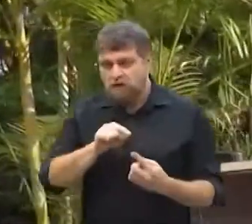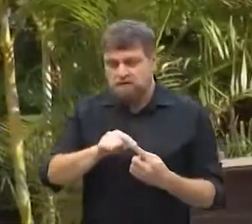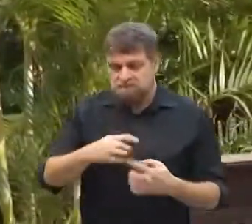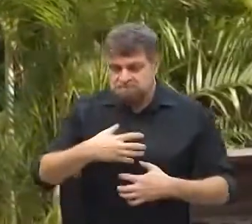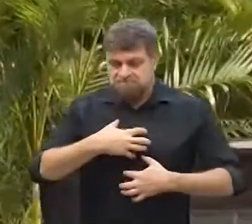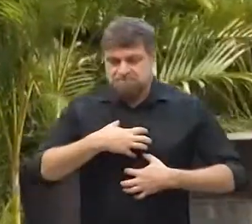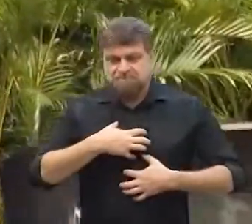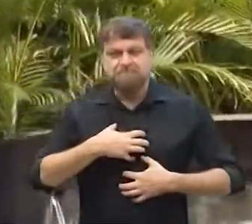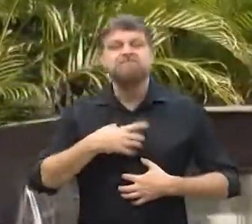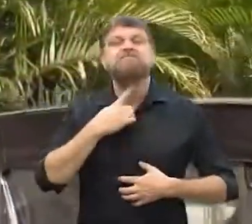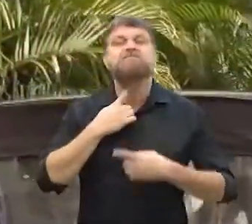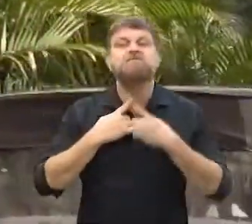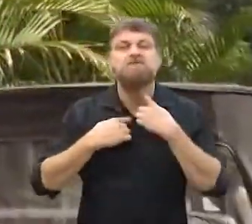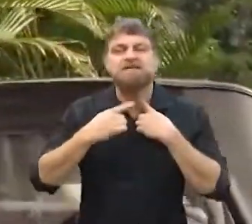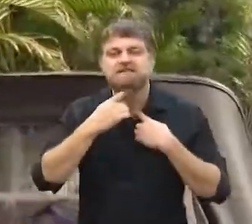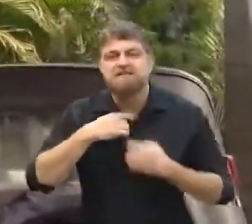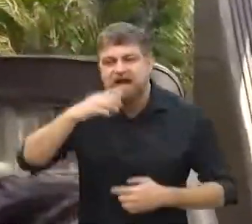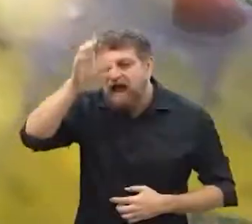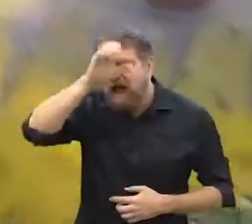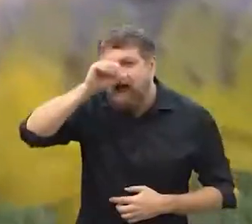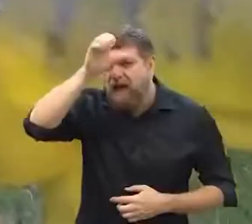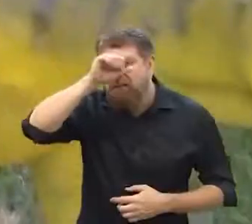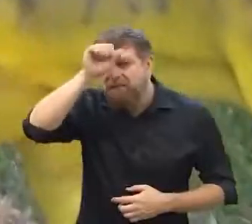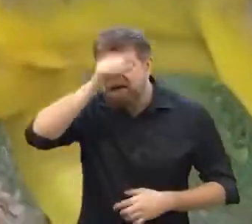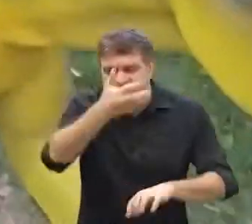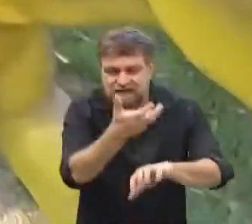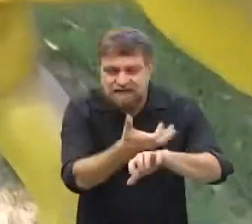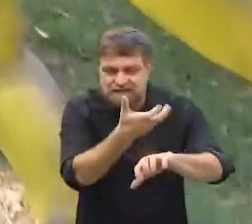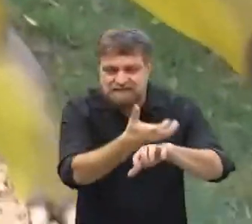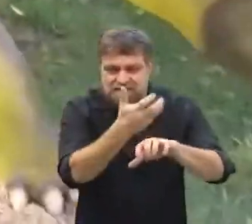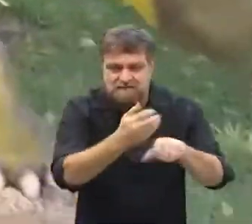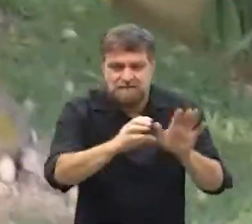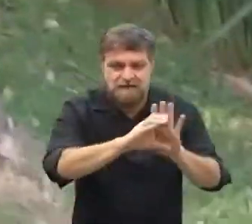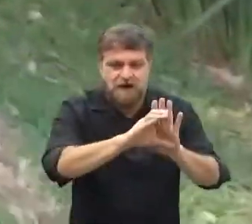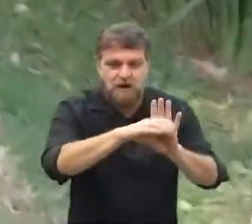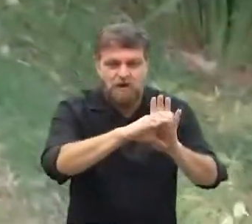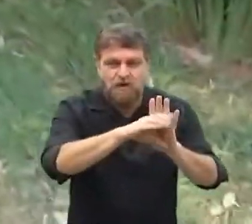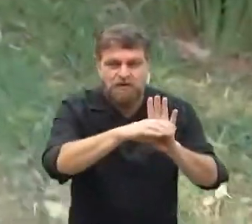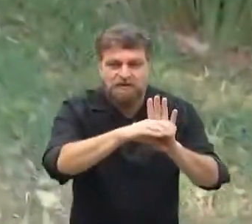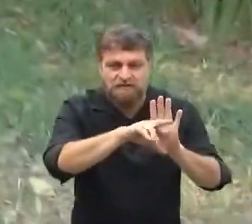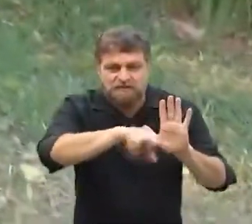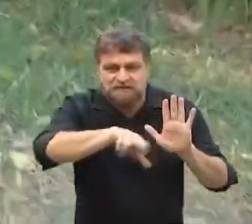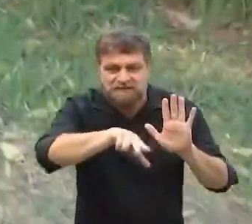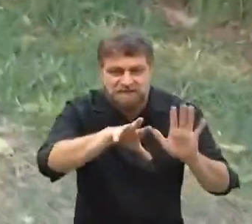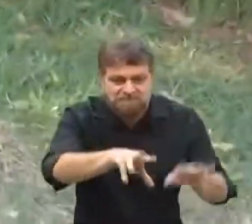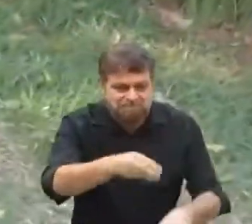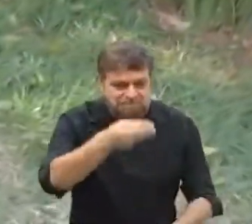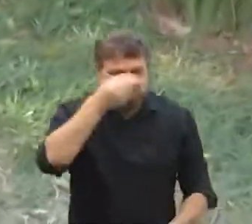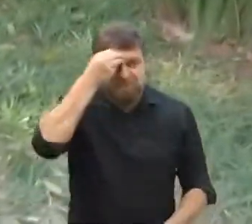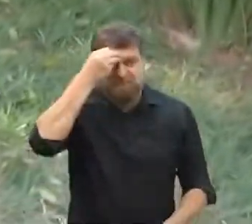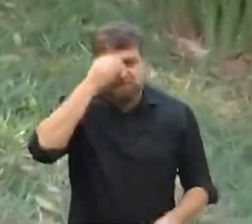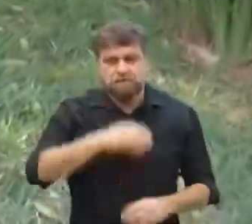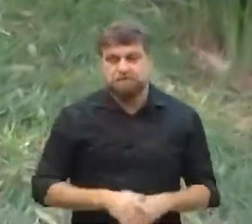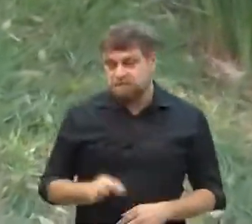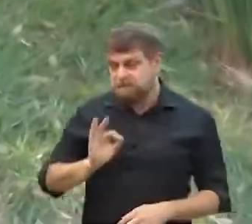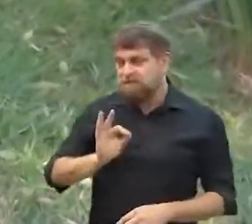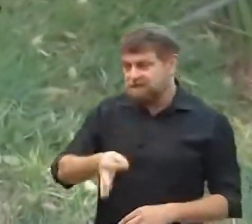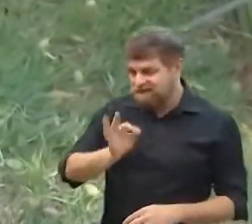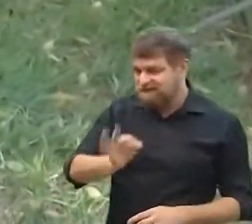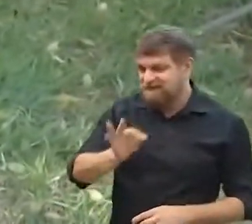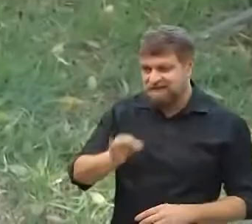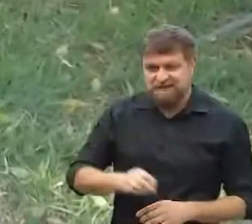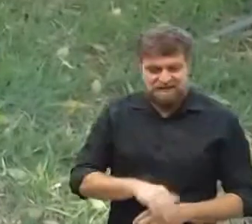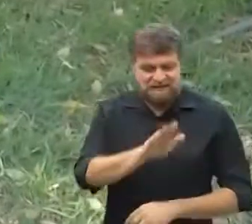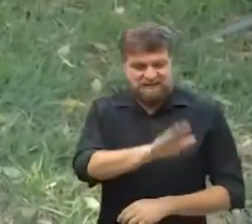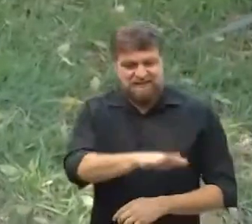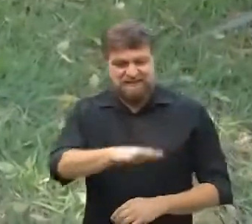te incentivar a aprender uma determinada matéria, um conteúdo diferente, né, Milton? Exatamente, né? Todas